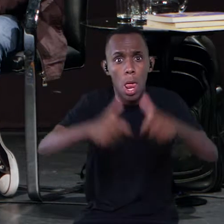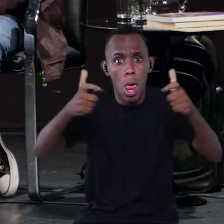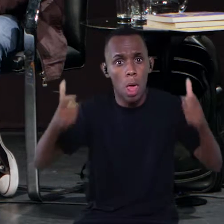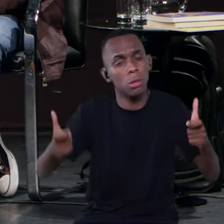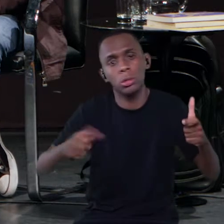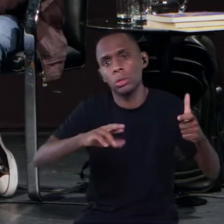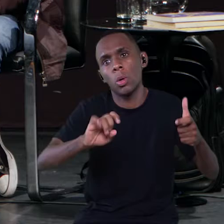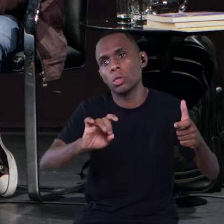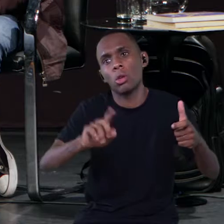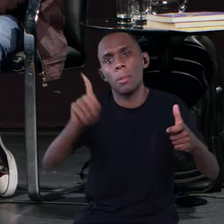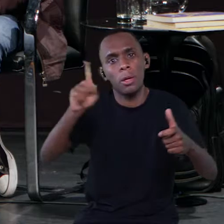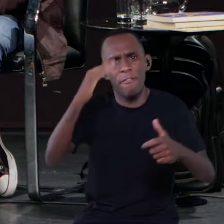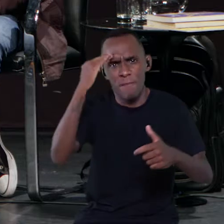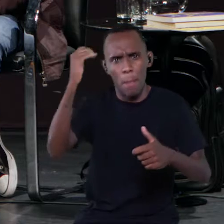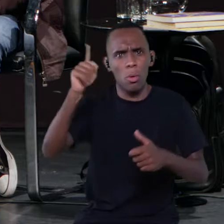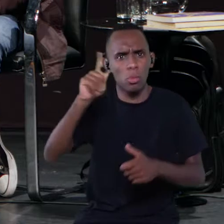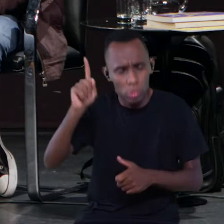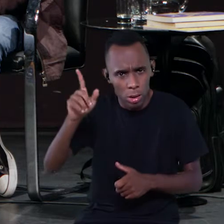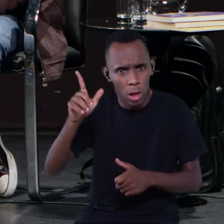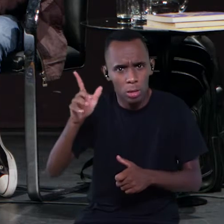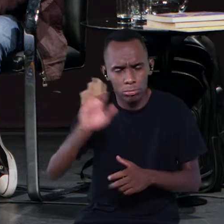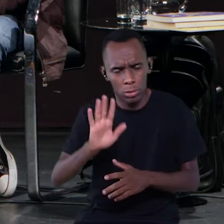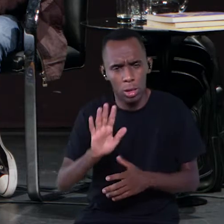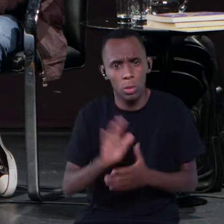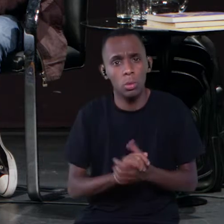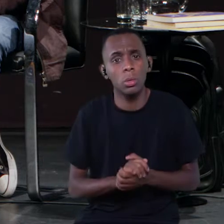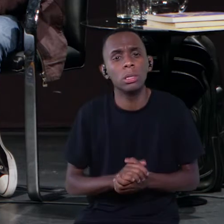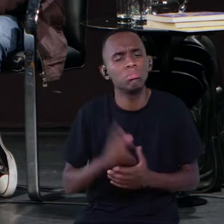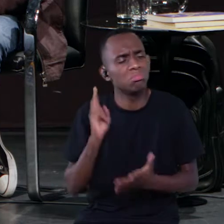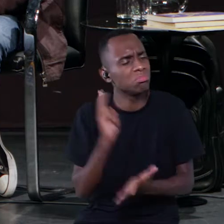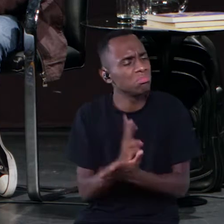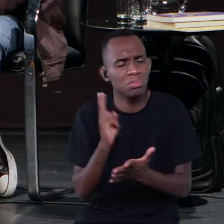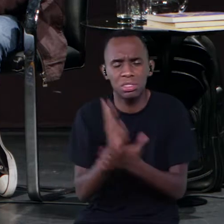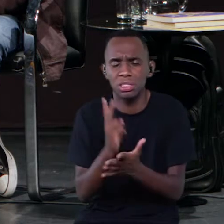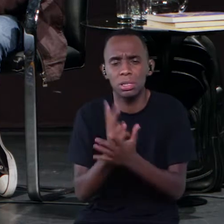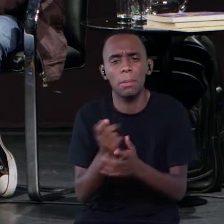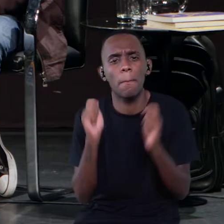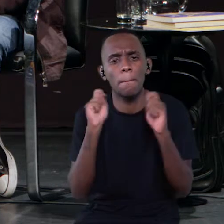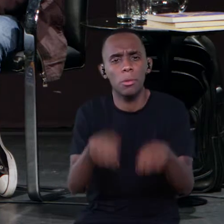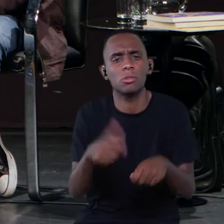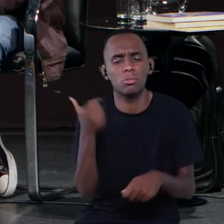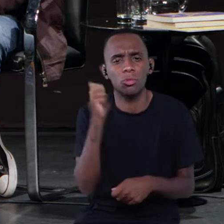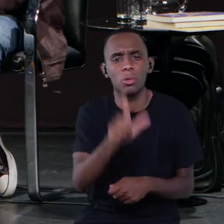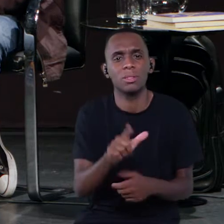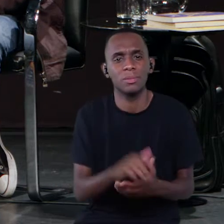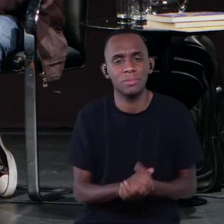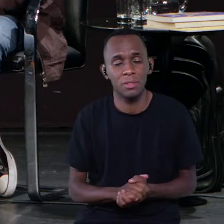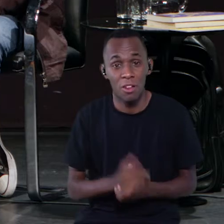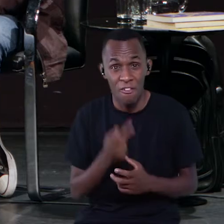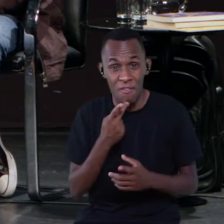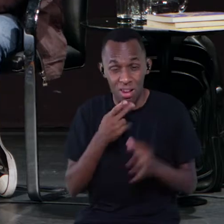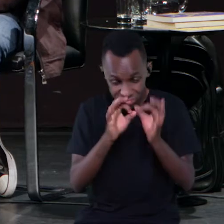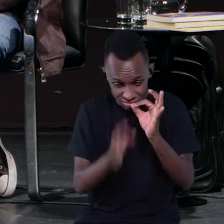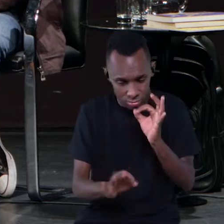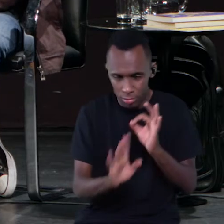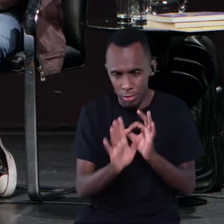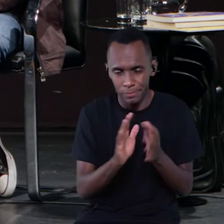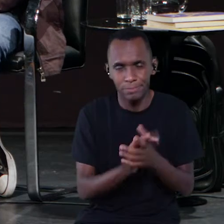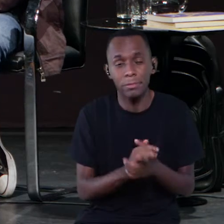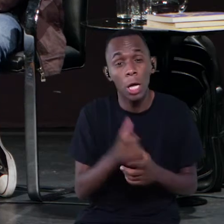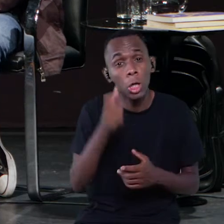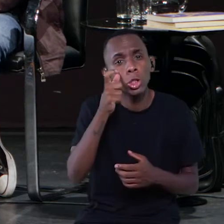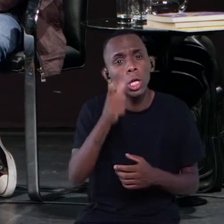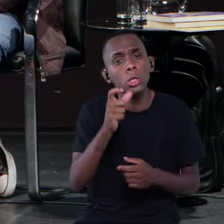Não só porque ele está lá na Globo News, ele sempre foi assim, sabe? Sempre foi essa pessoa. Falei demais? Não, mas é